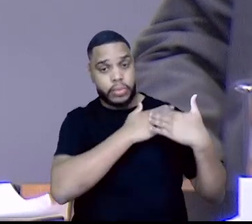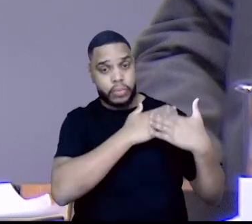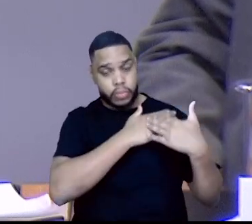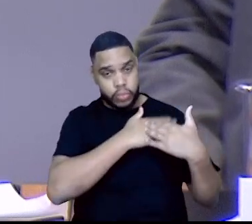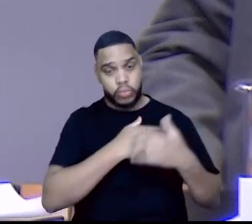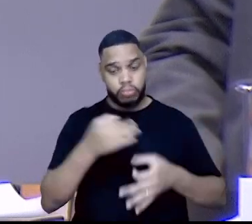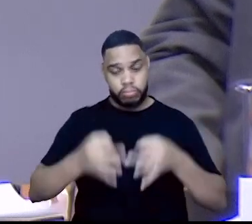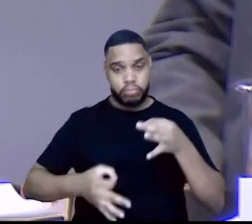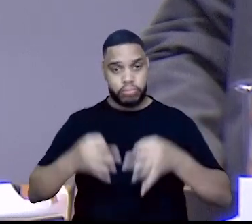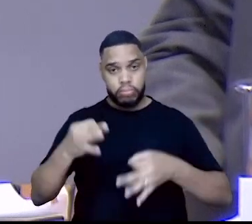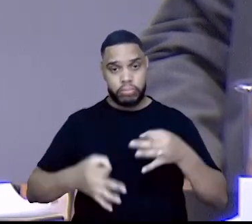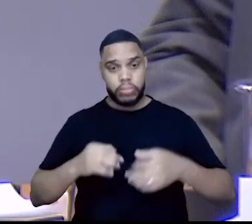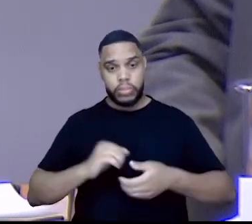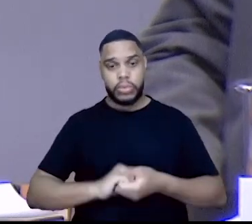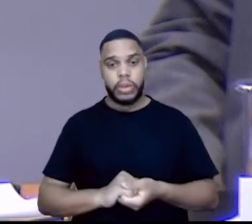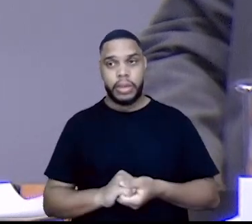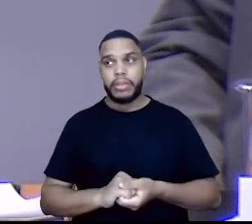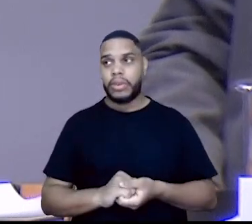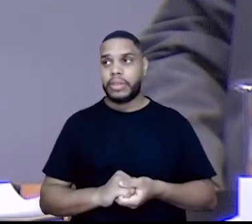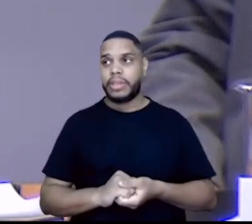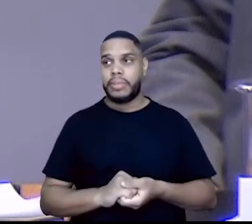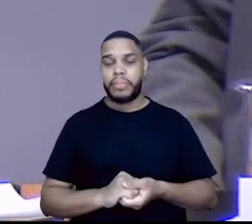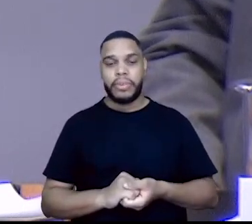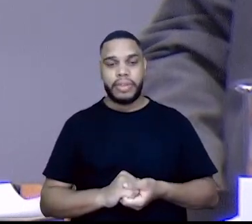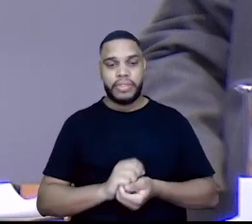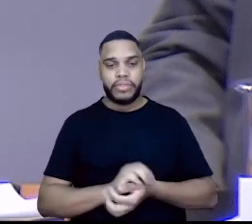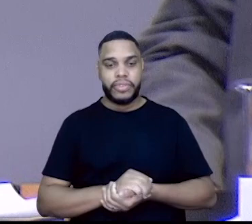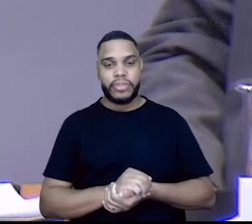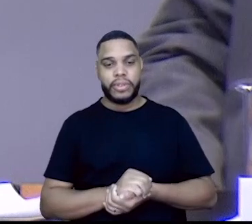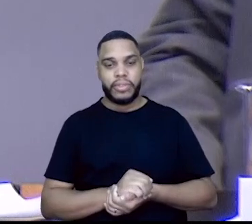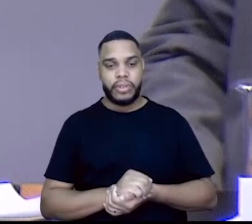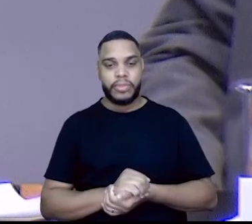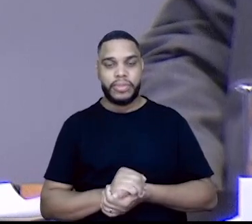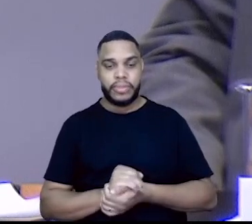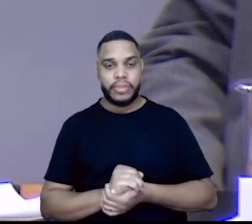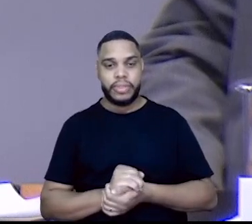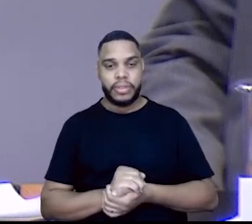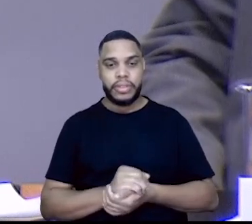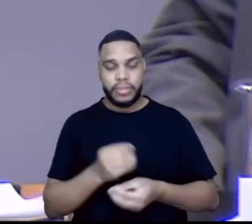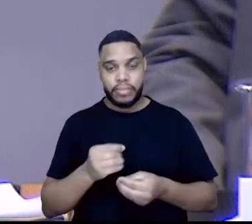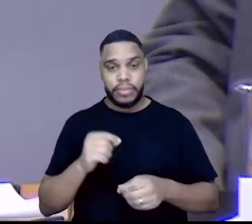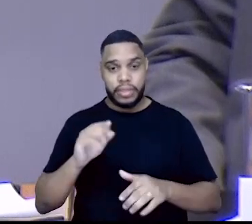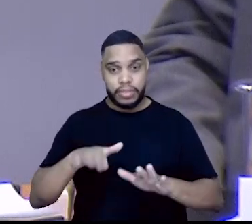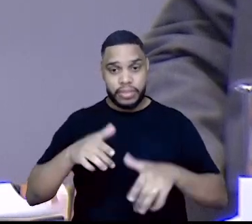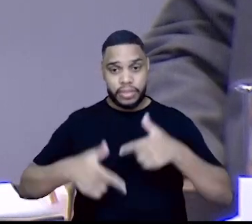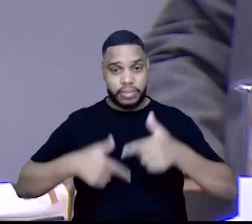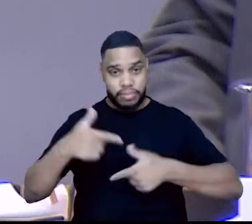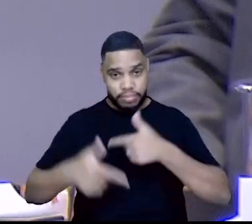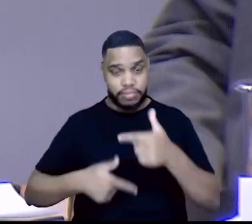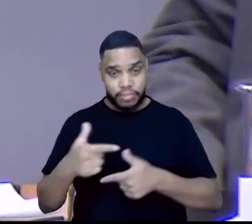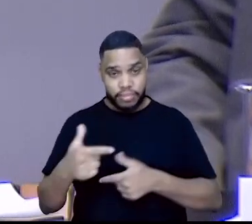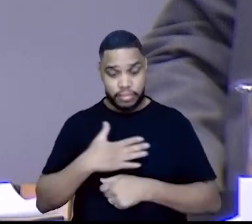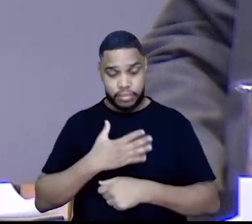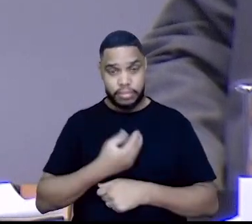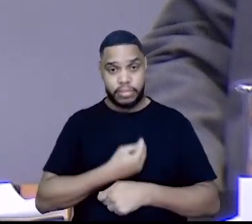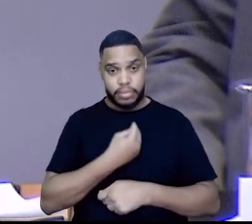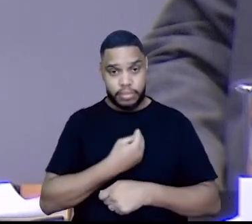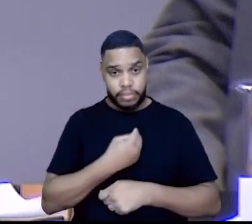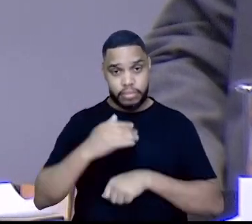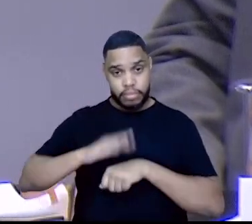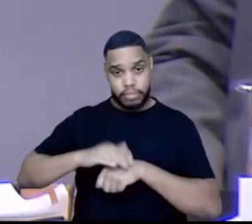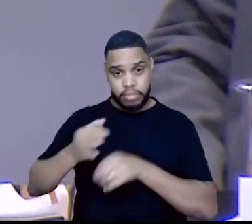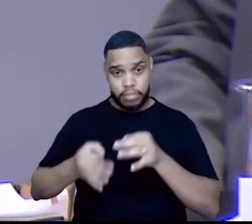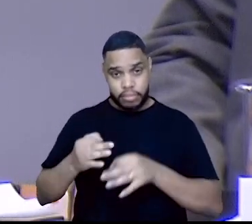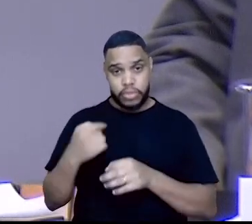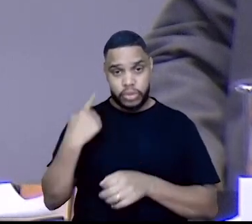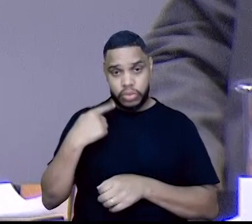juiz. Dentre as possibilidades, o modo como eu mesmo trabalho na minha vida como juiz, eu fui advogado há 30